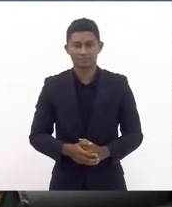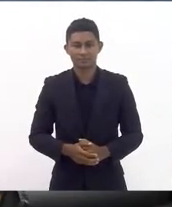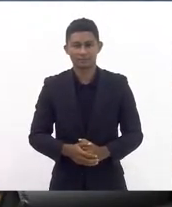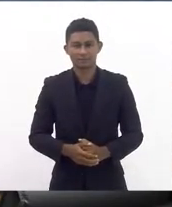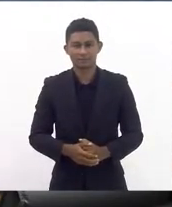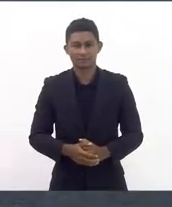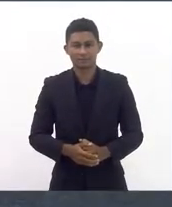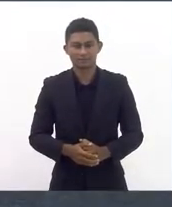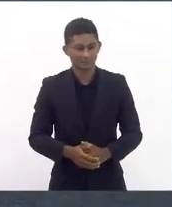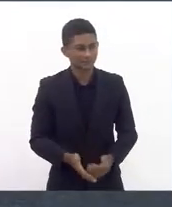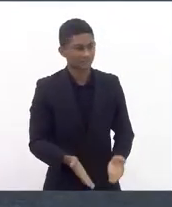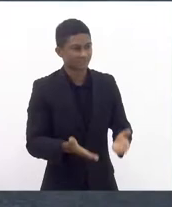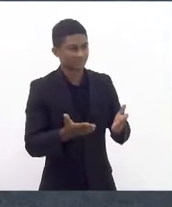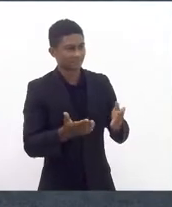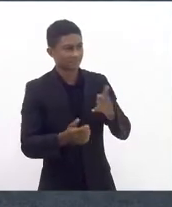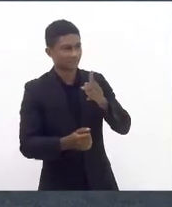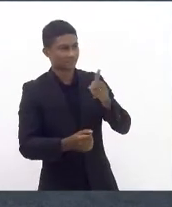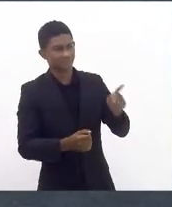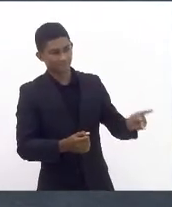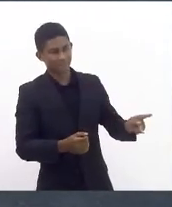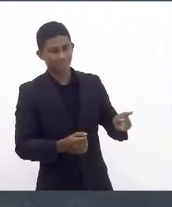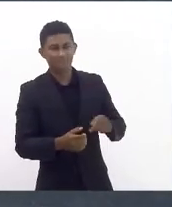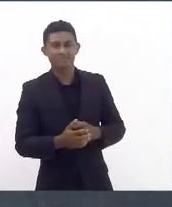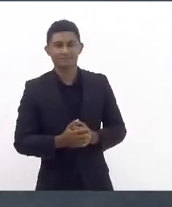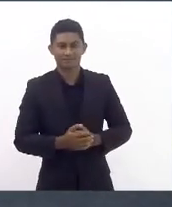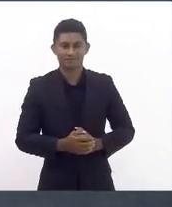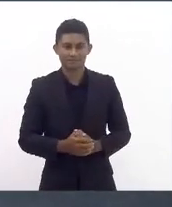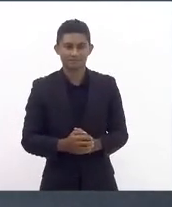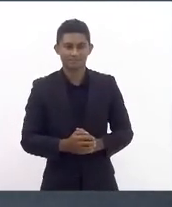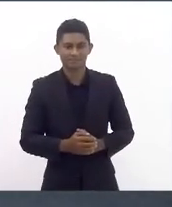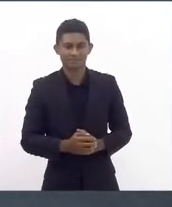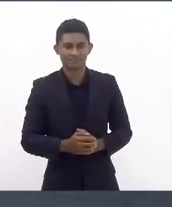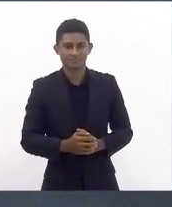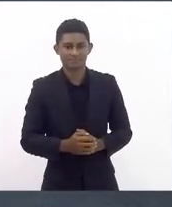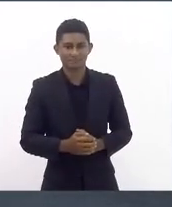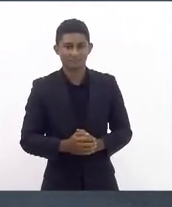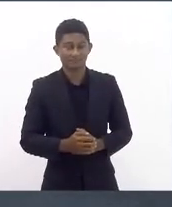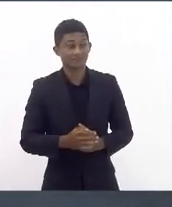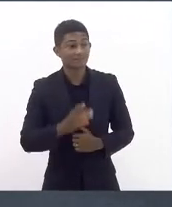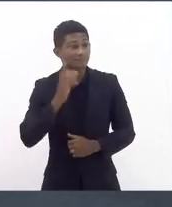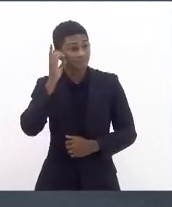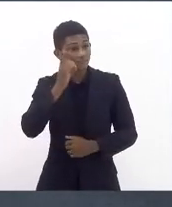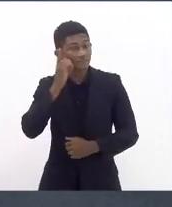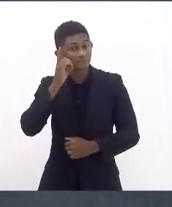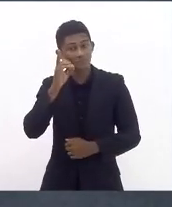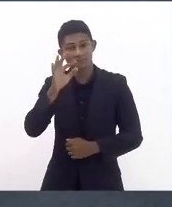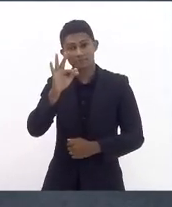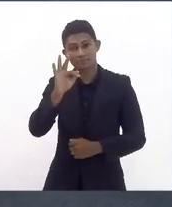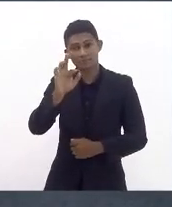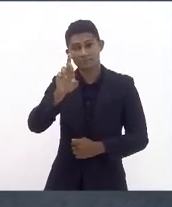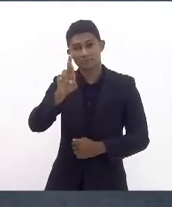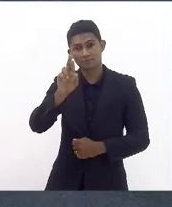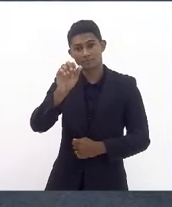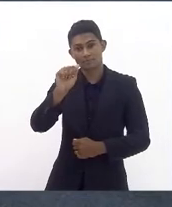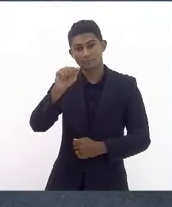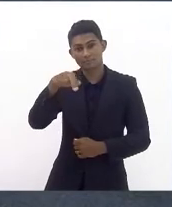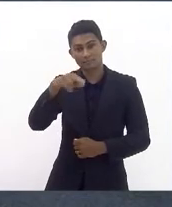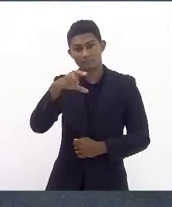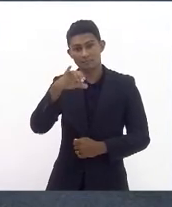a senhora Presidente deputada Franciane a